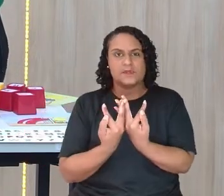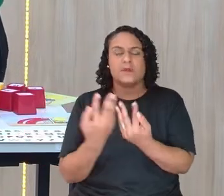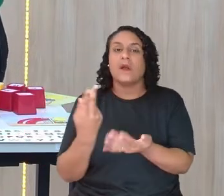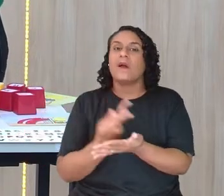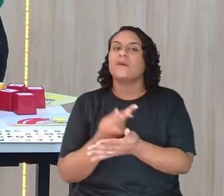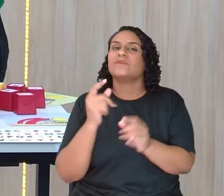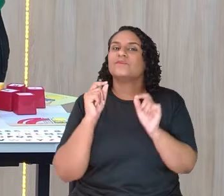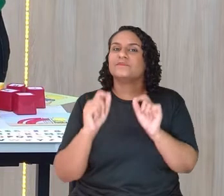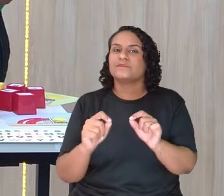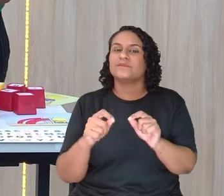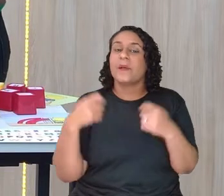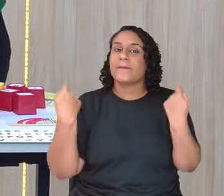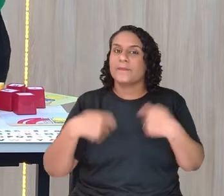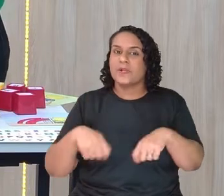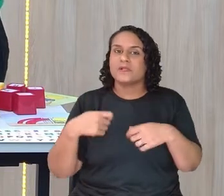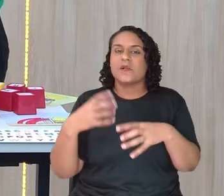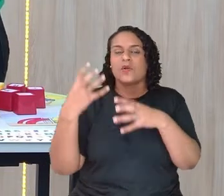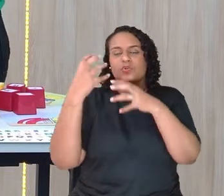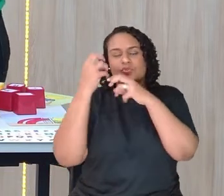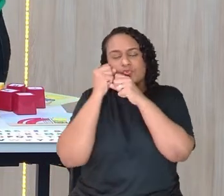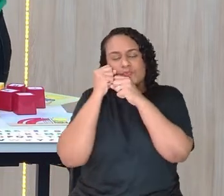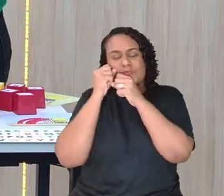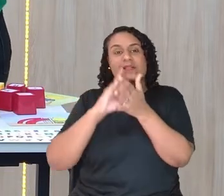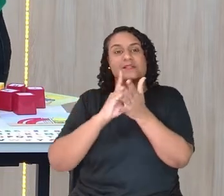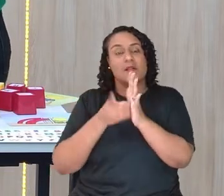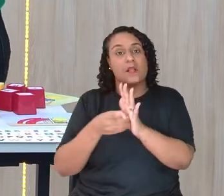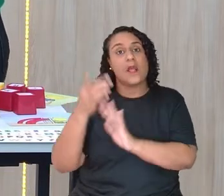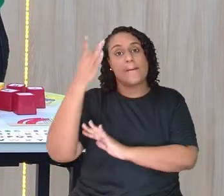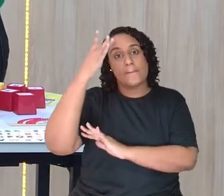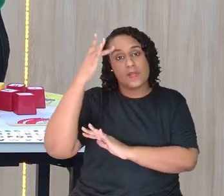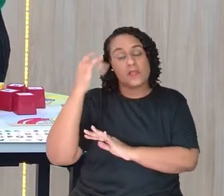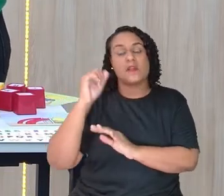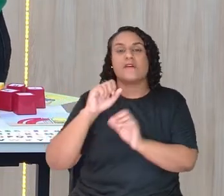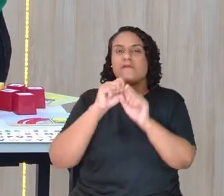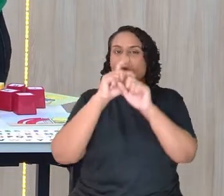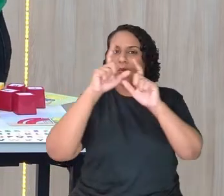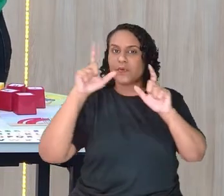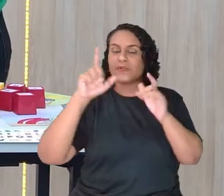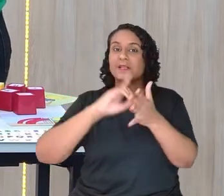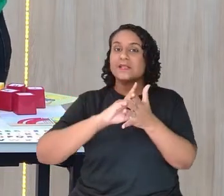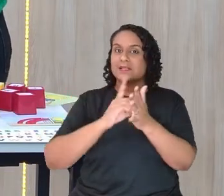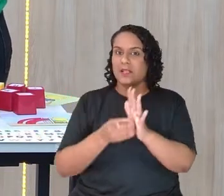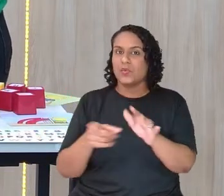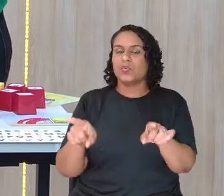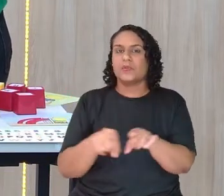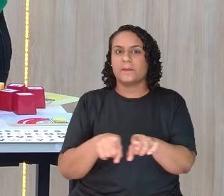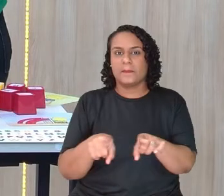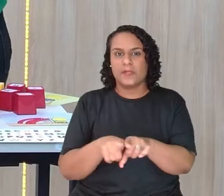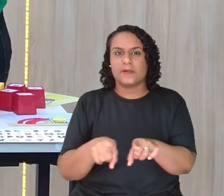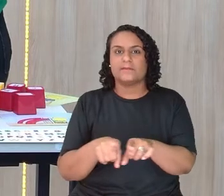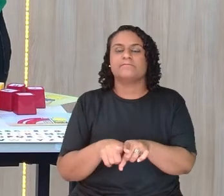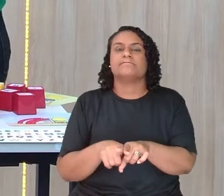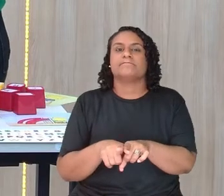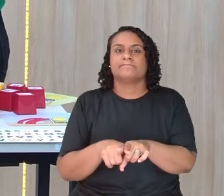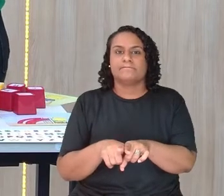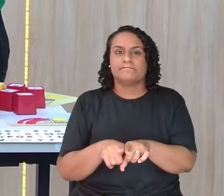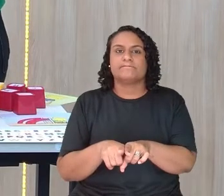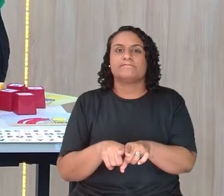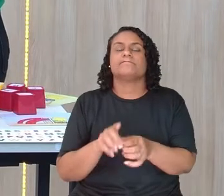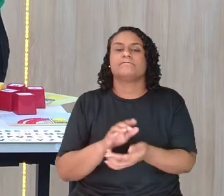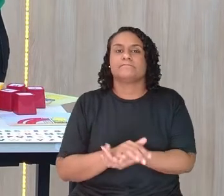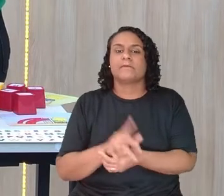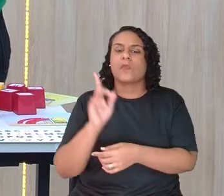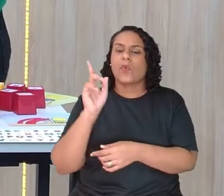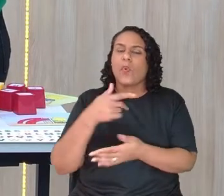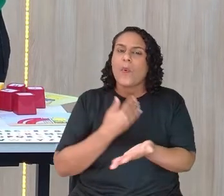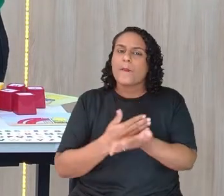Você precisa dormir cedo, que amanhã precisa acordar logo cedo. Então ele começa a ter essa interação